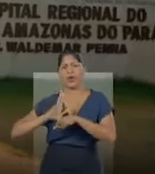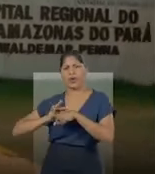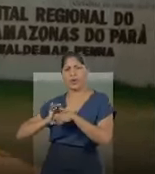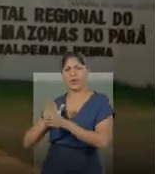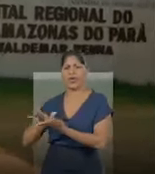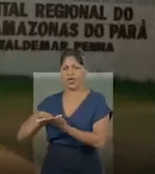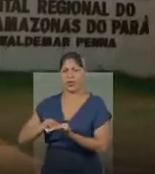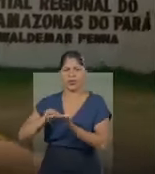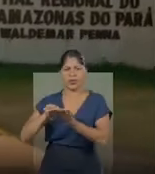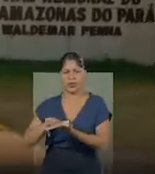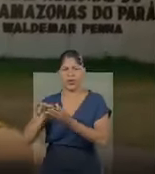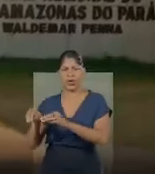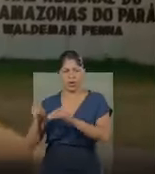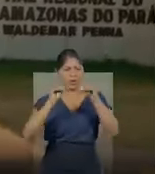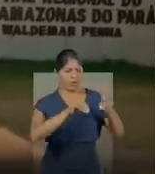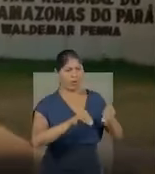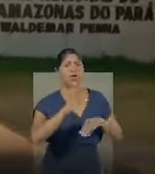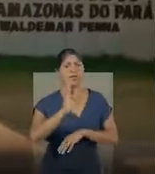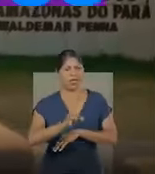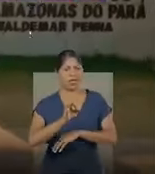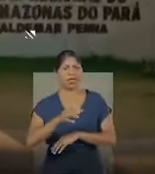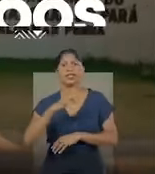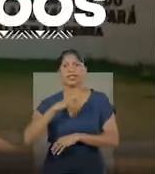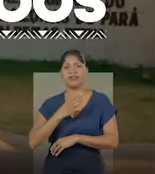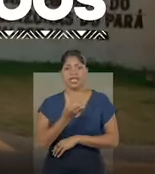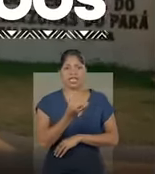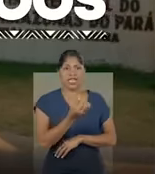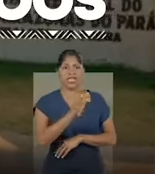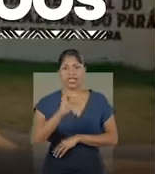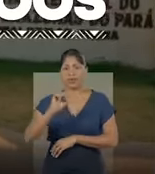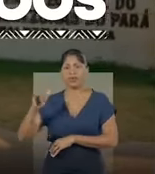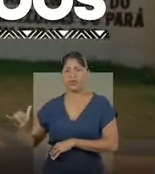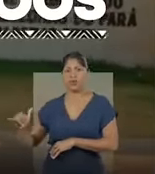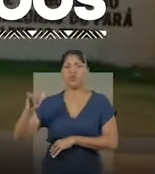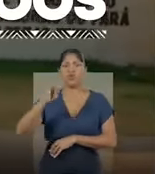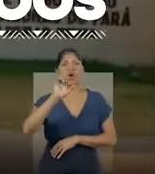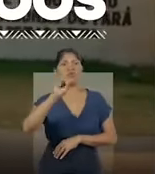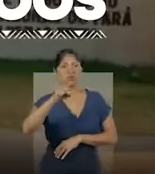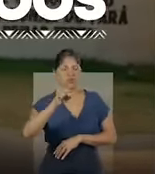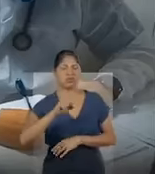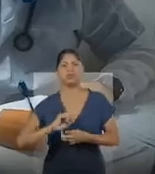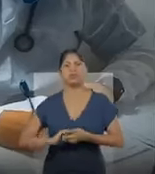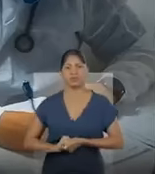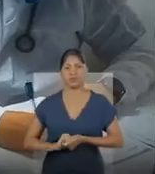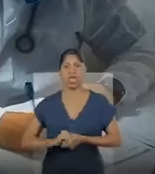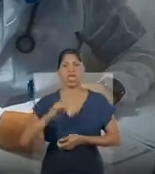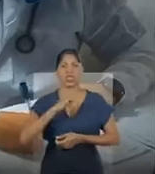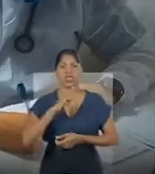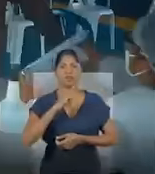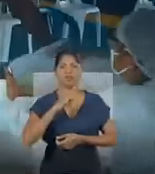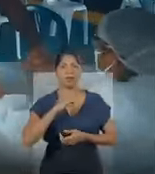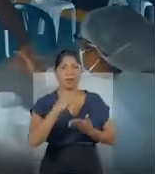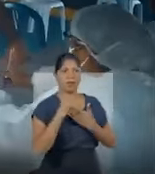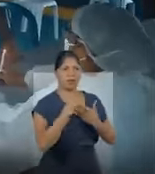este, o Hospital Regional do Baixo Amazonas. Foram mais de 600 voos nas unidades de UTI aéreas. Para